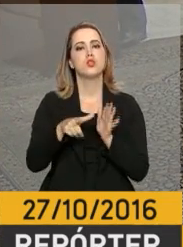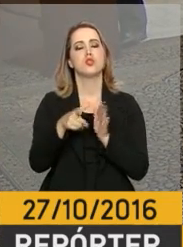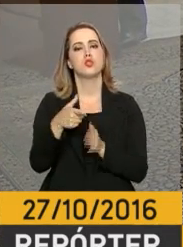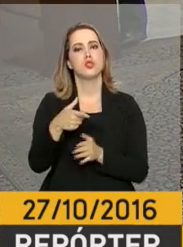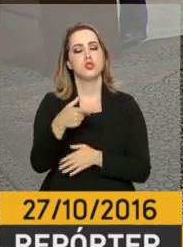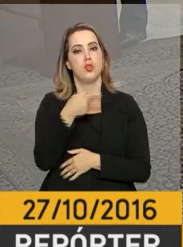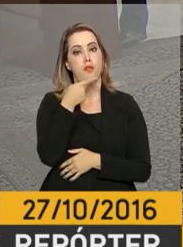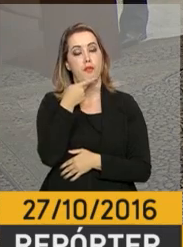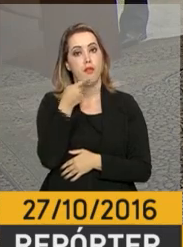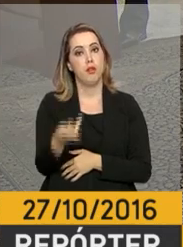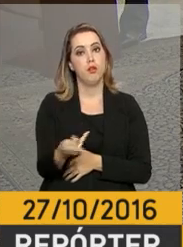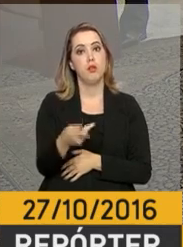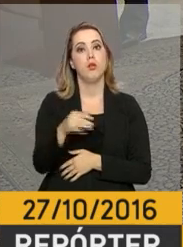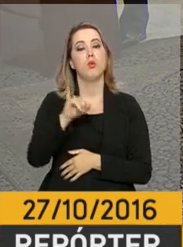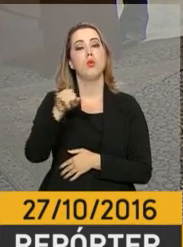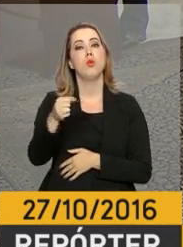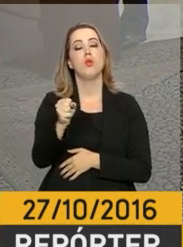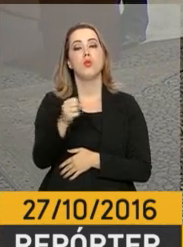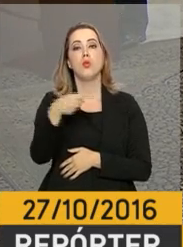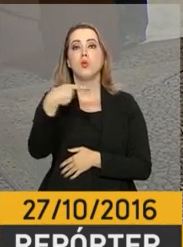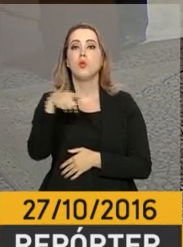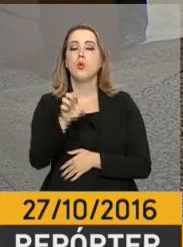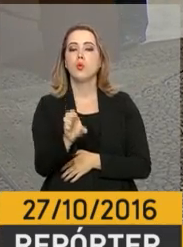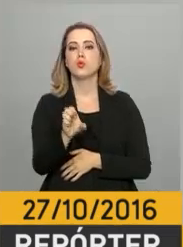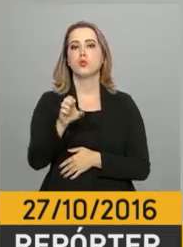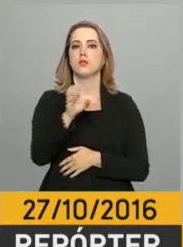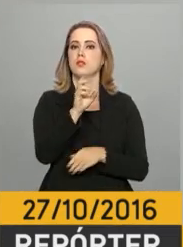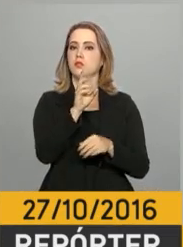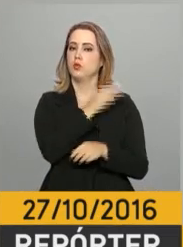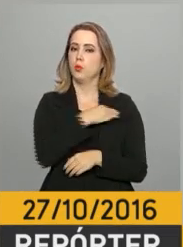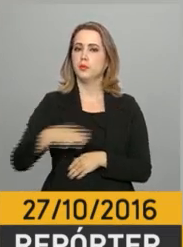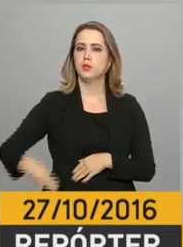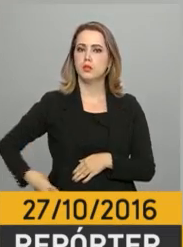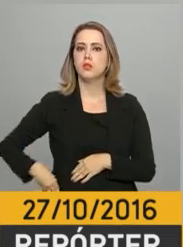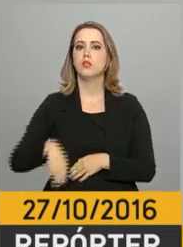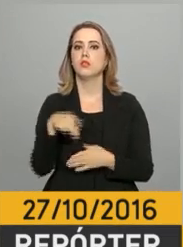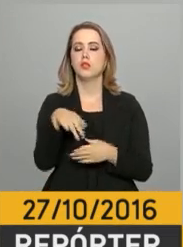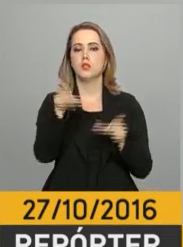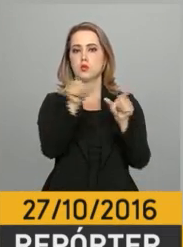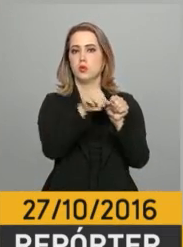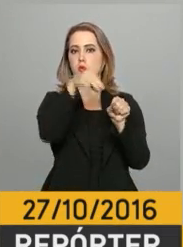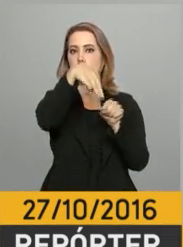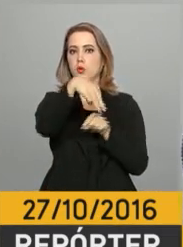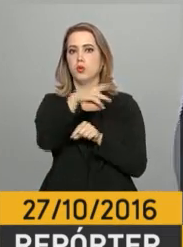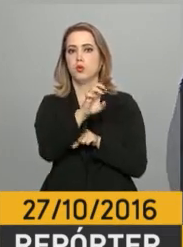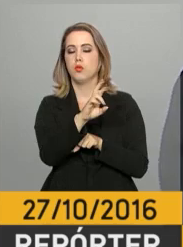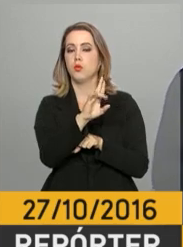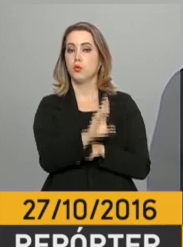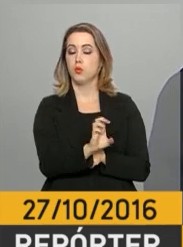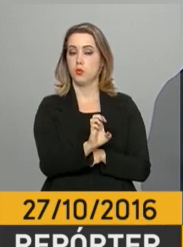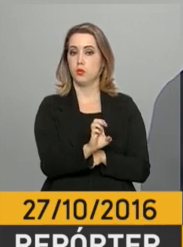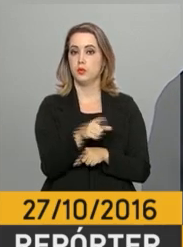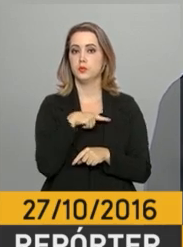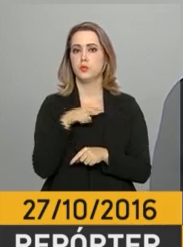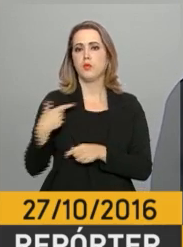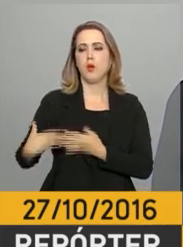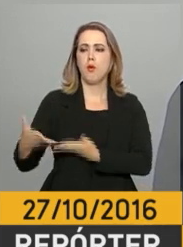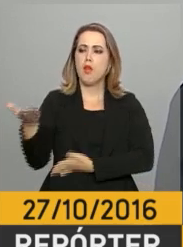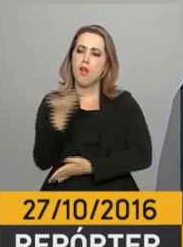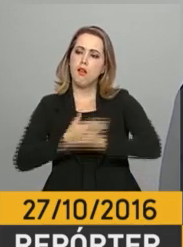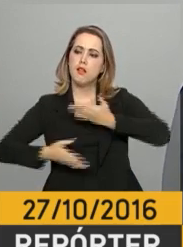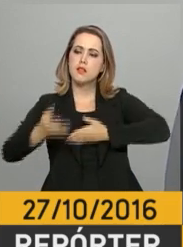Serra é o direito que Preside as relações sociais em todos os